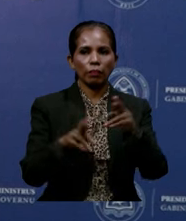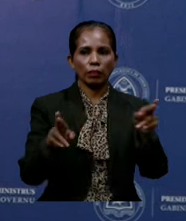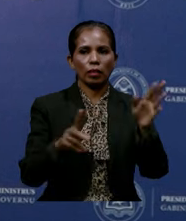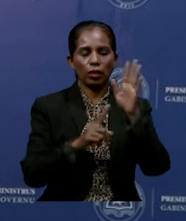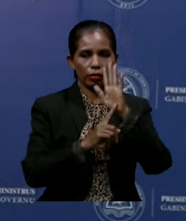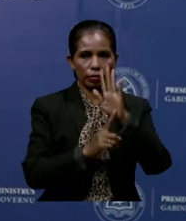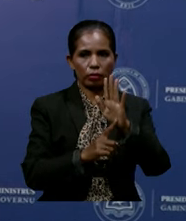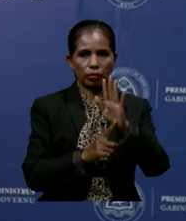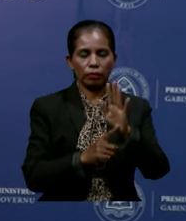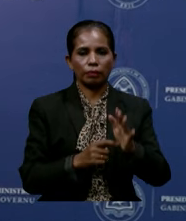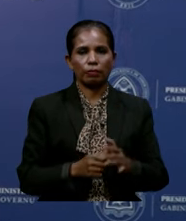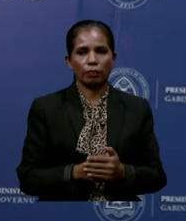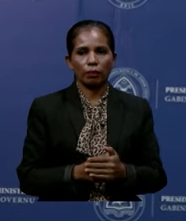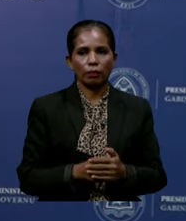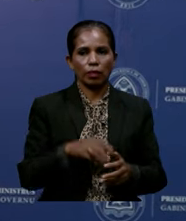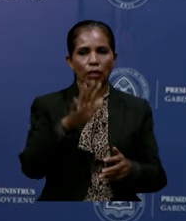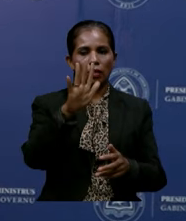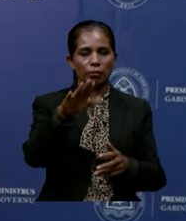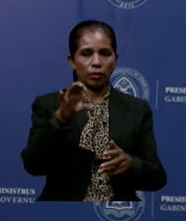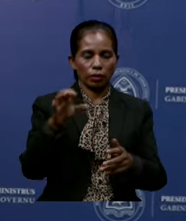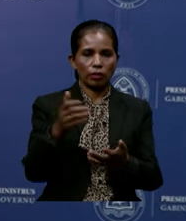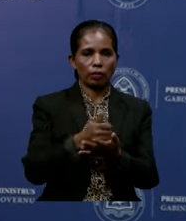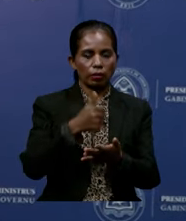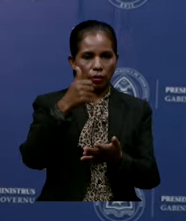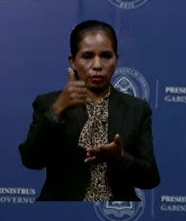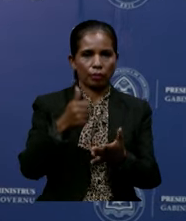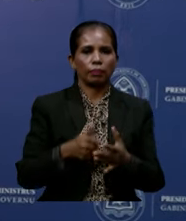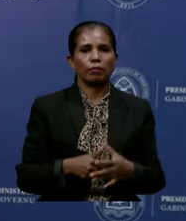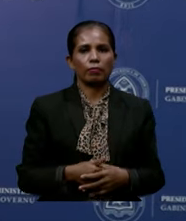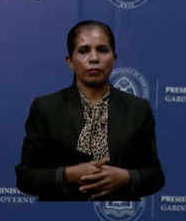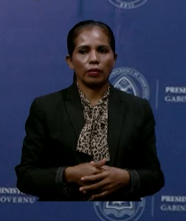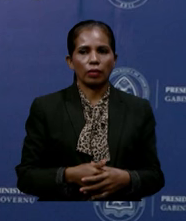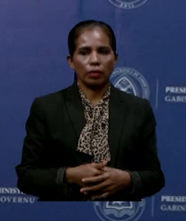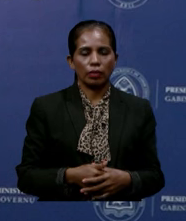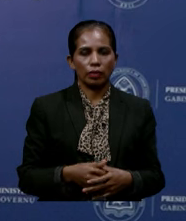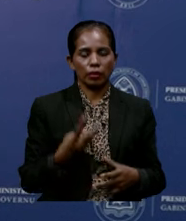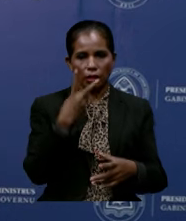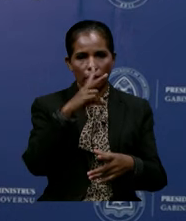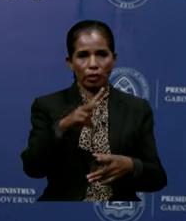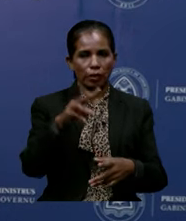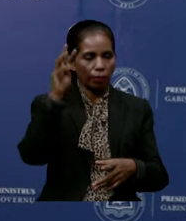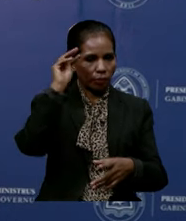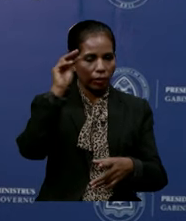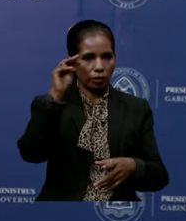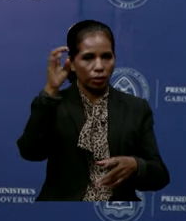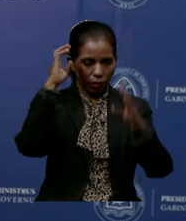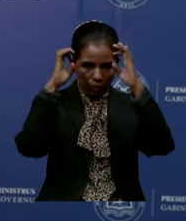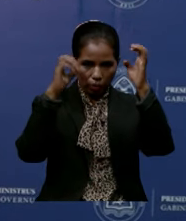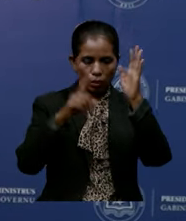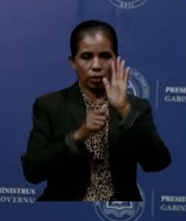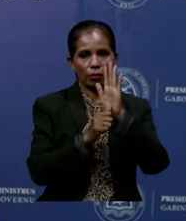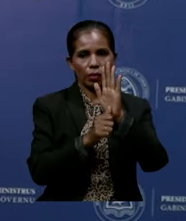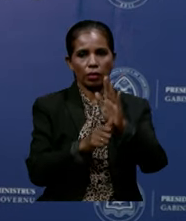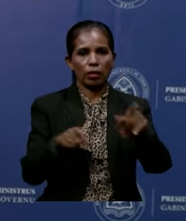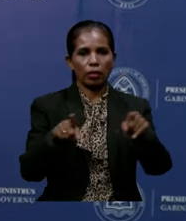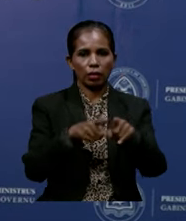tuh 500 zit makliu, nih pontu situasang sana besok sana senyora ministra edukasang nggak presenta, nih